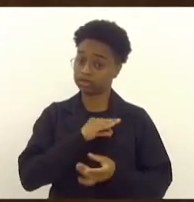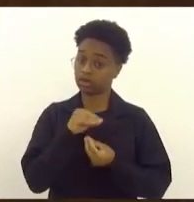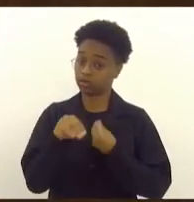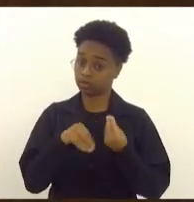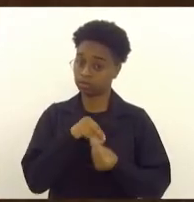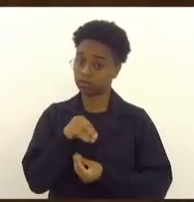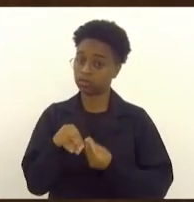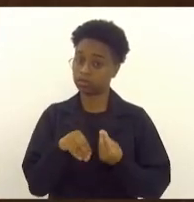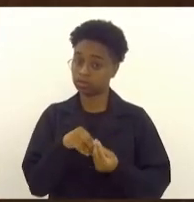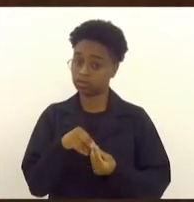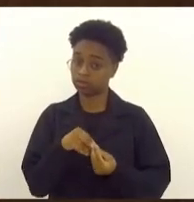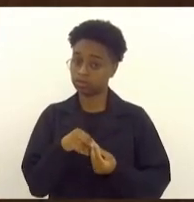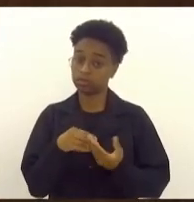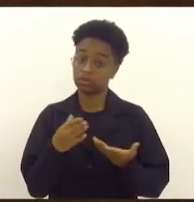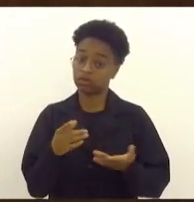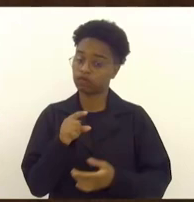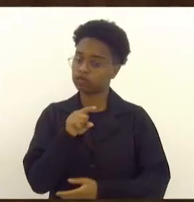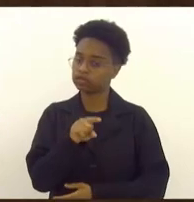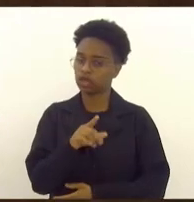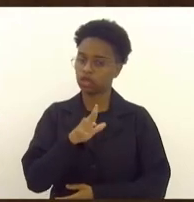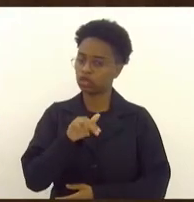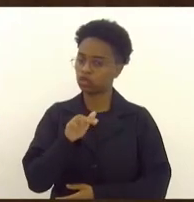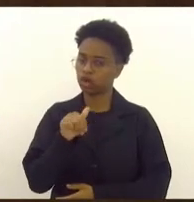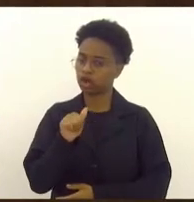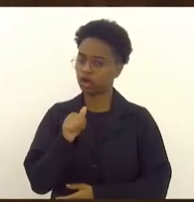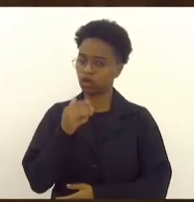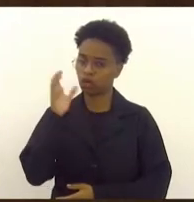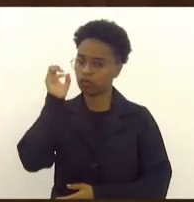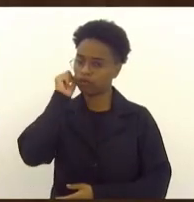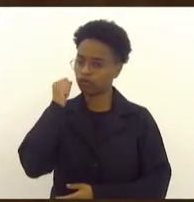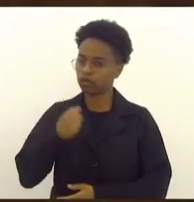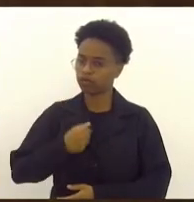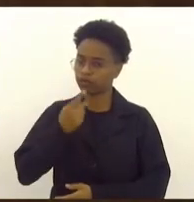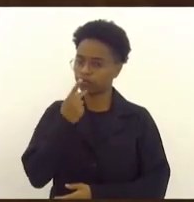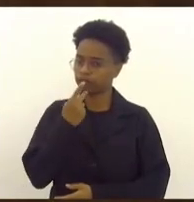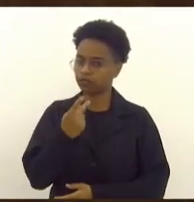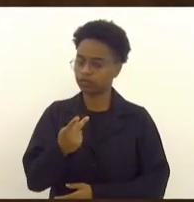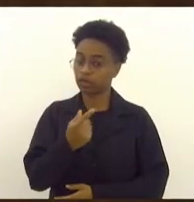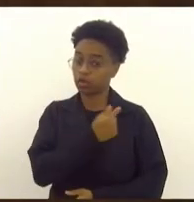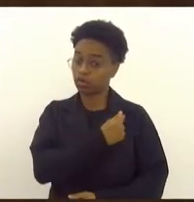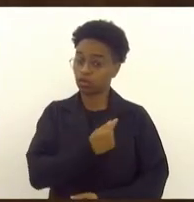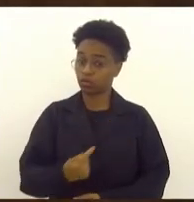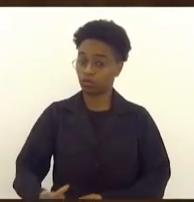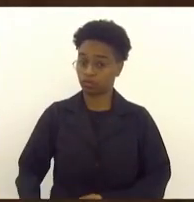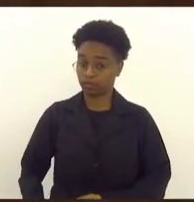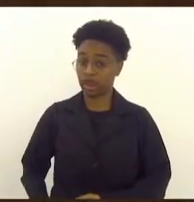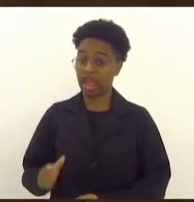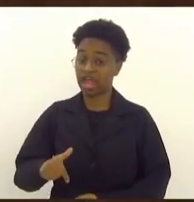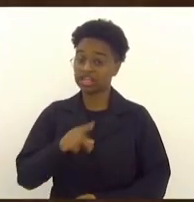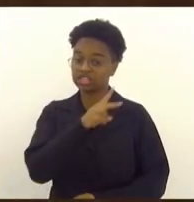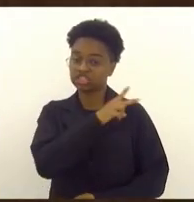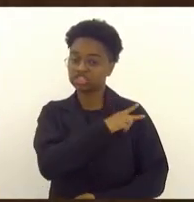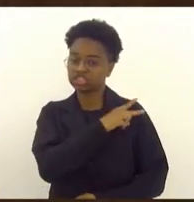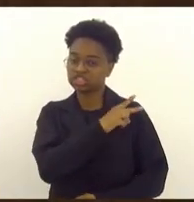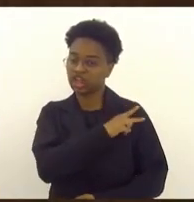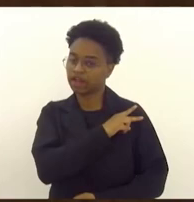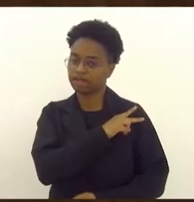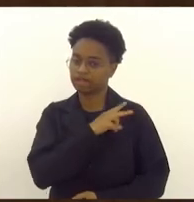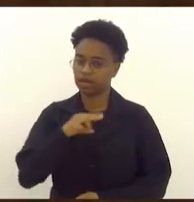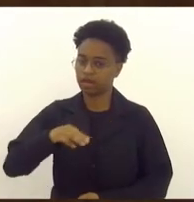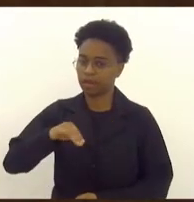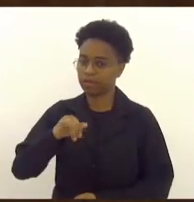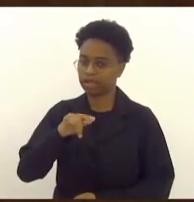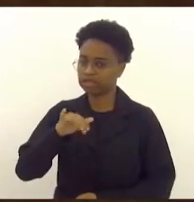e o senhor jamais ouviu da minha pessoa dizer que o governador é chefe de Milícia e